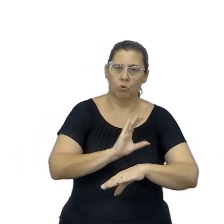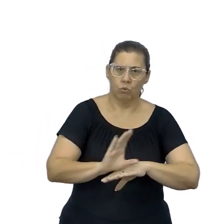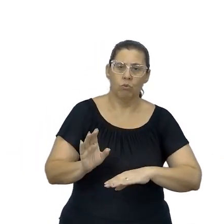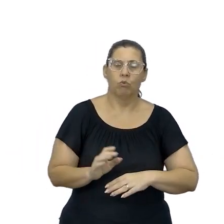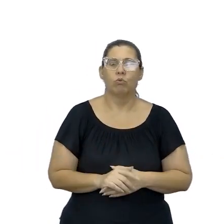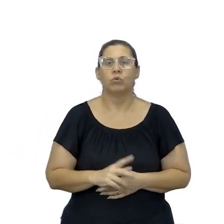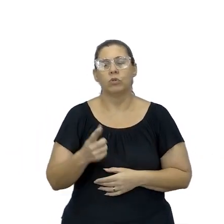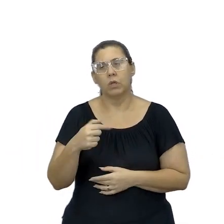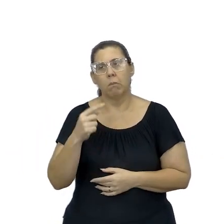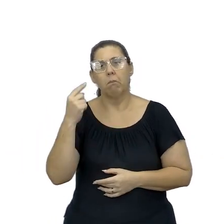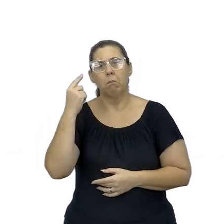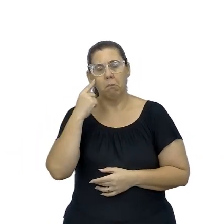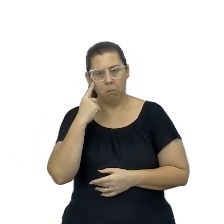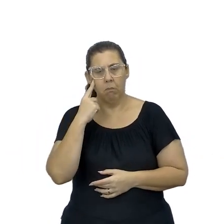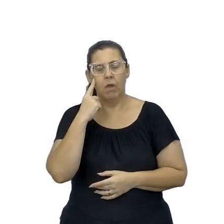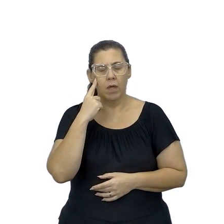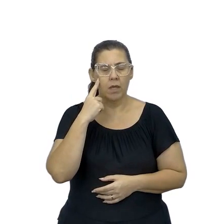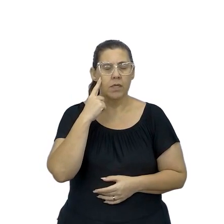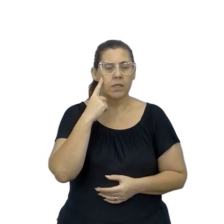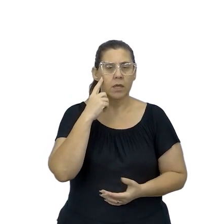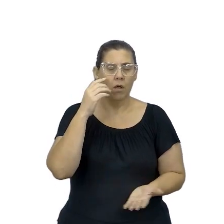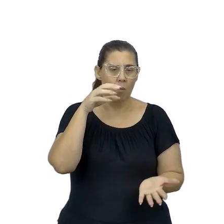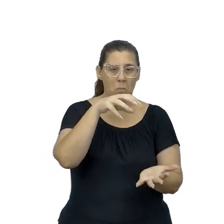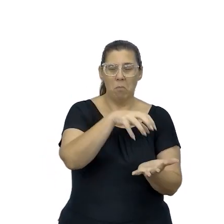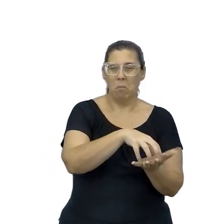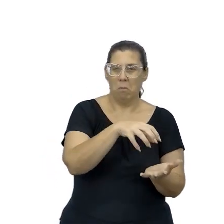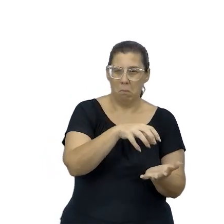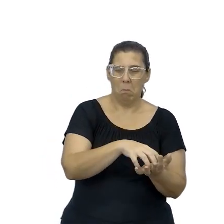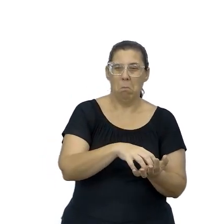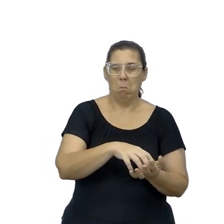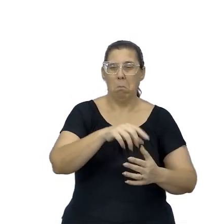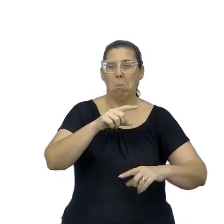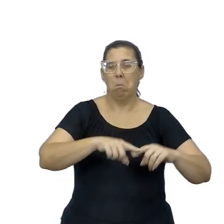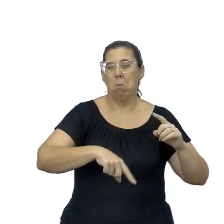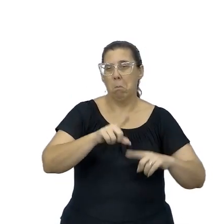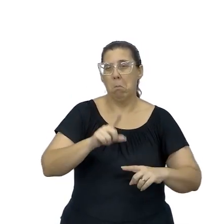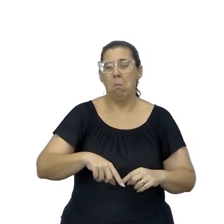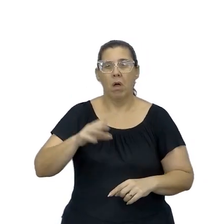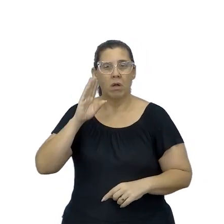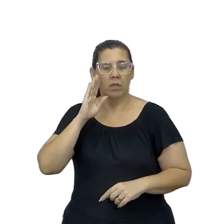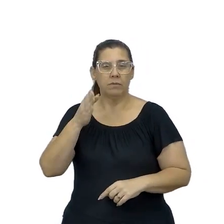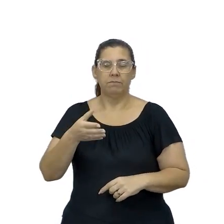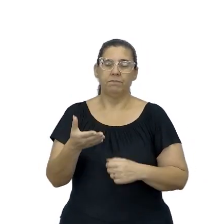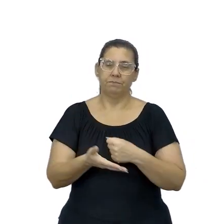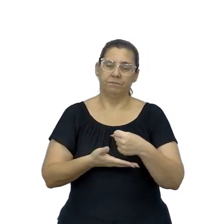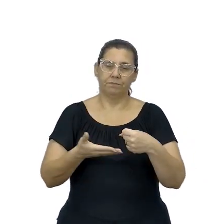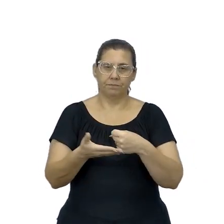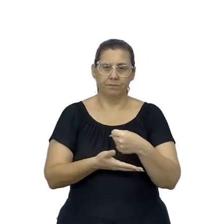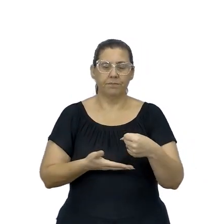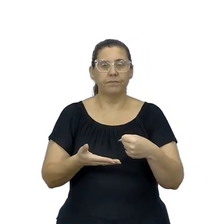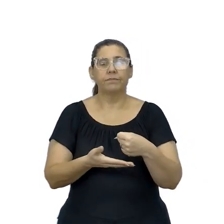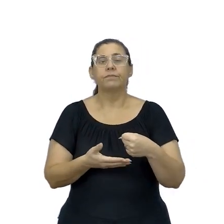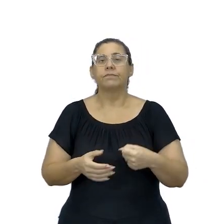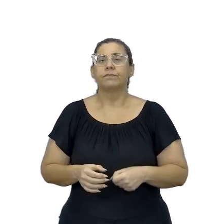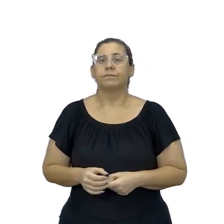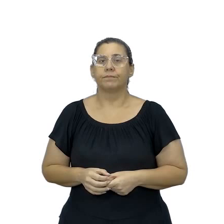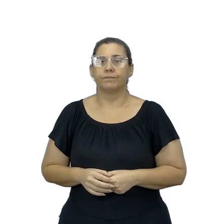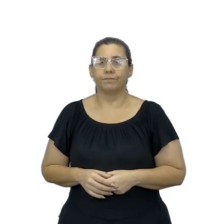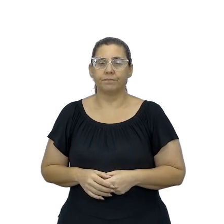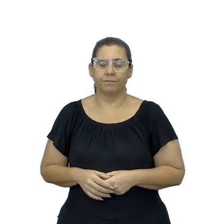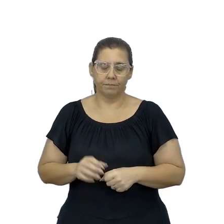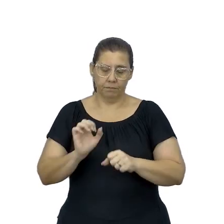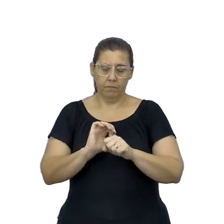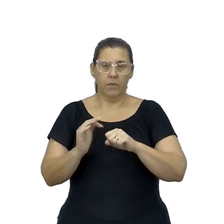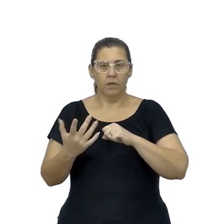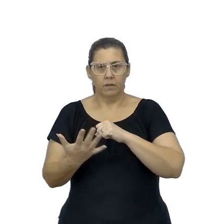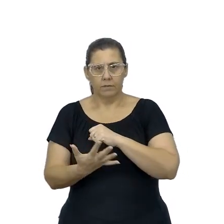em consideração a matriz de habilidades essenciais, que foi lá aquela matriz criada com base, né, dada a situação da pandemia,